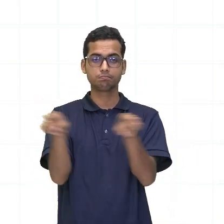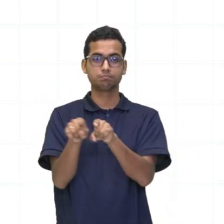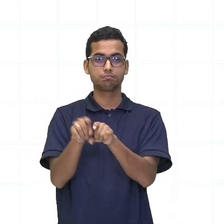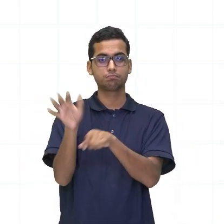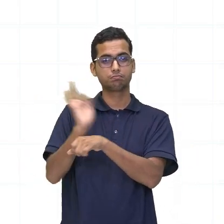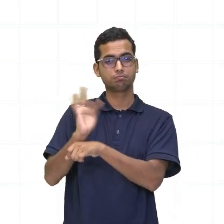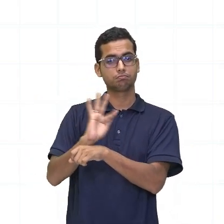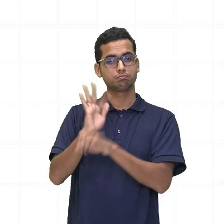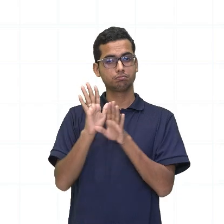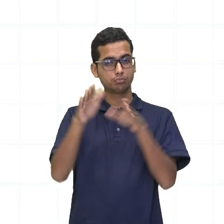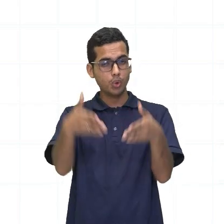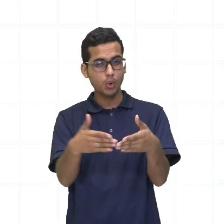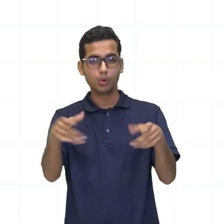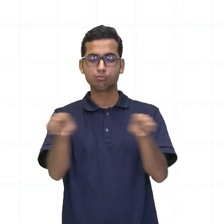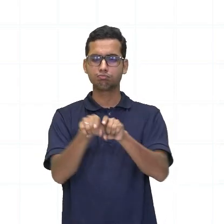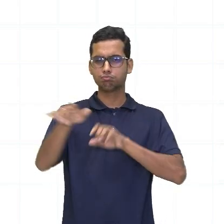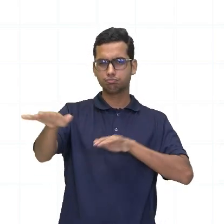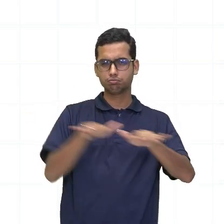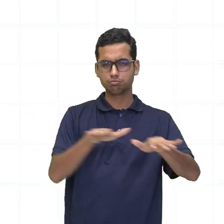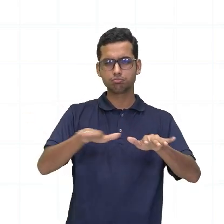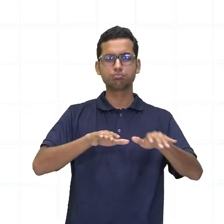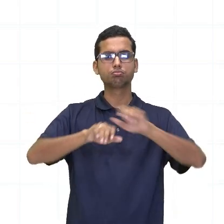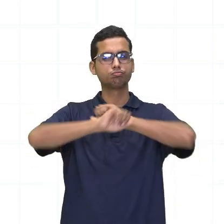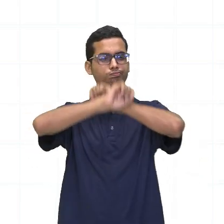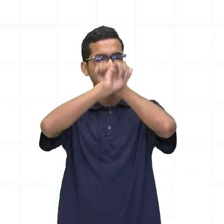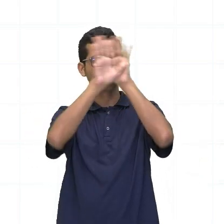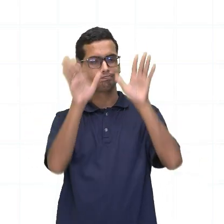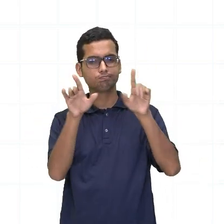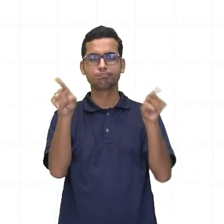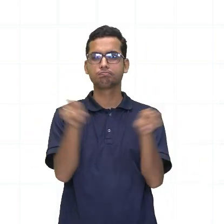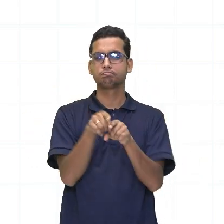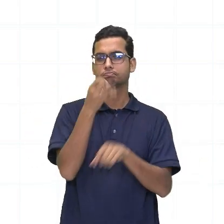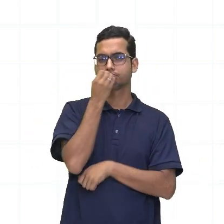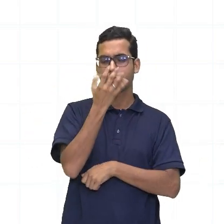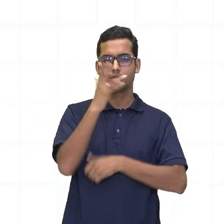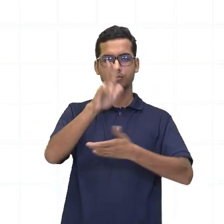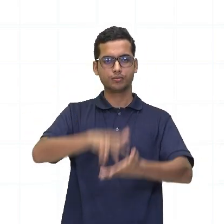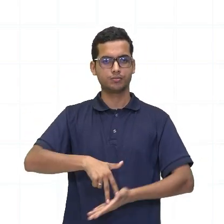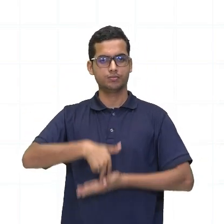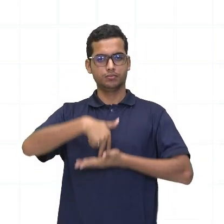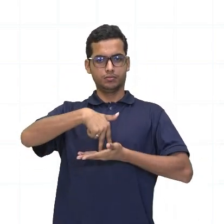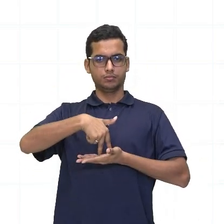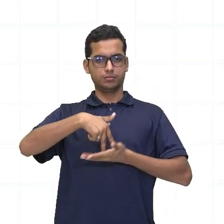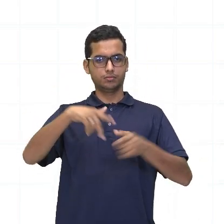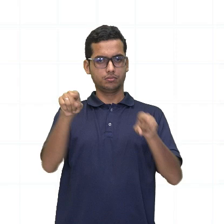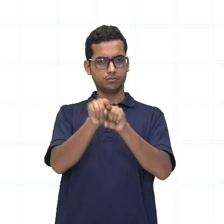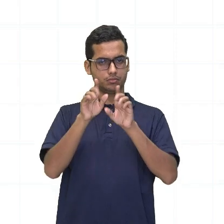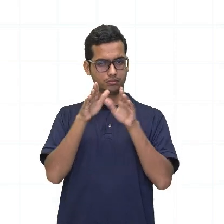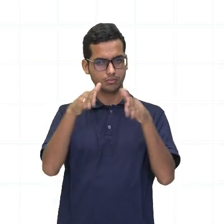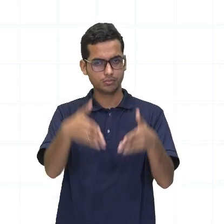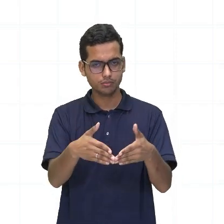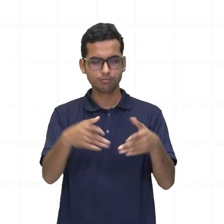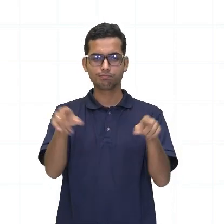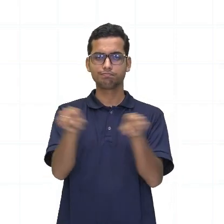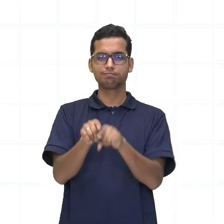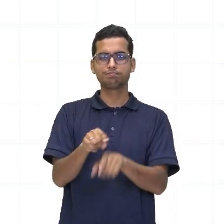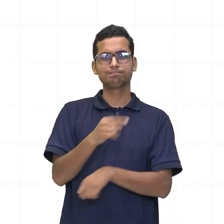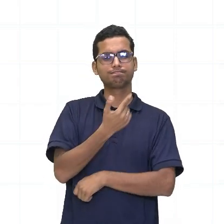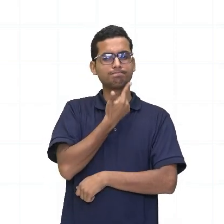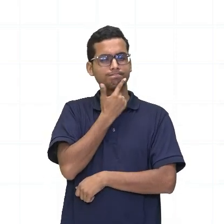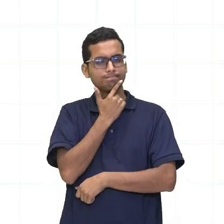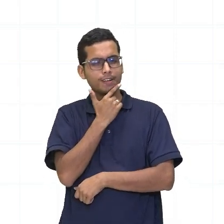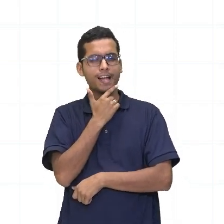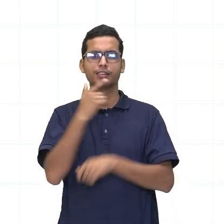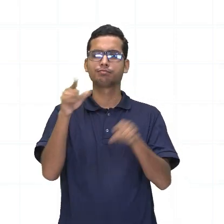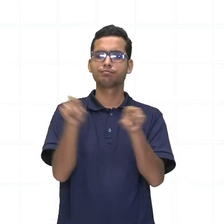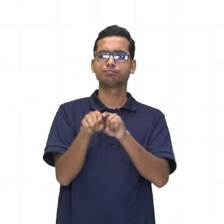formalizada, movimentos precisos e estilizados, postura ereta e ênfase na graça e na expressão